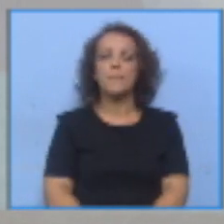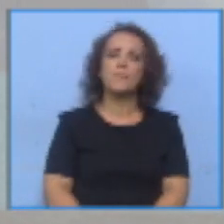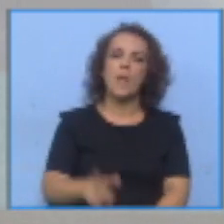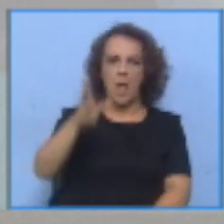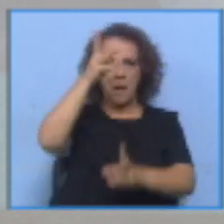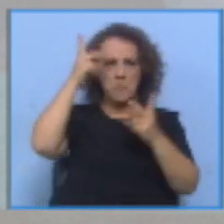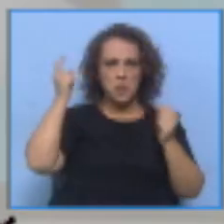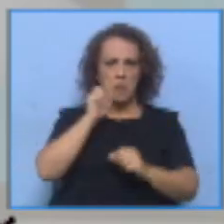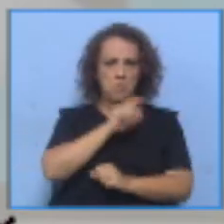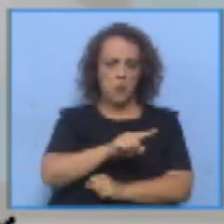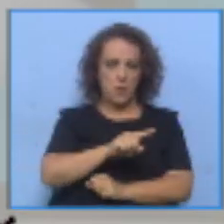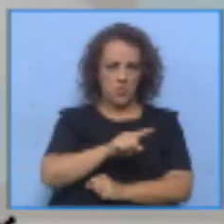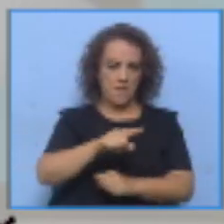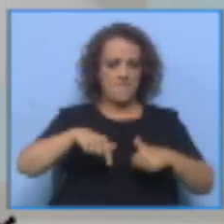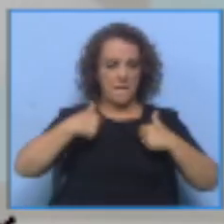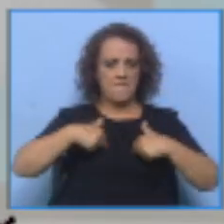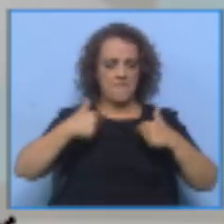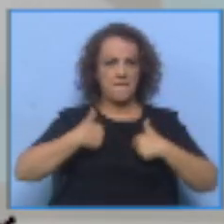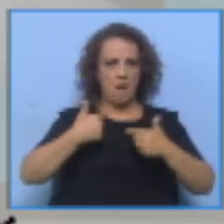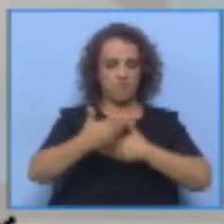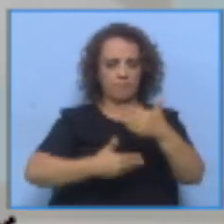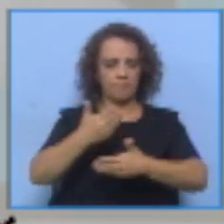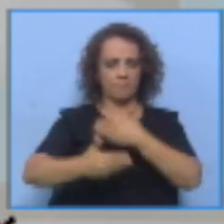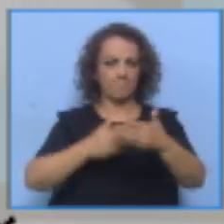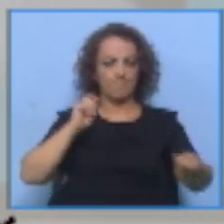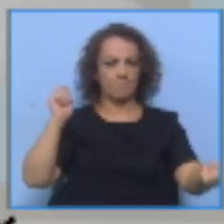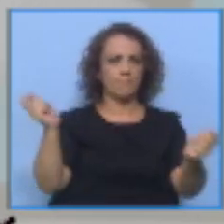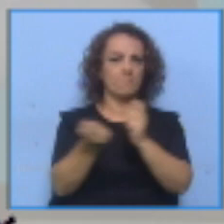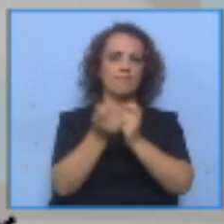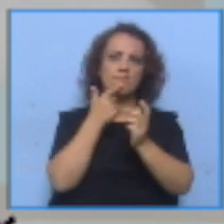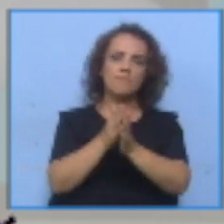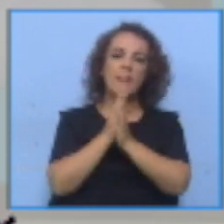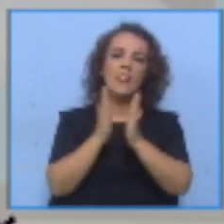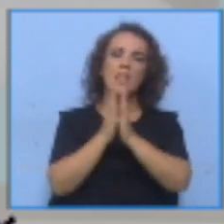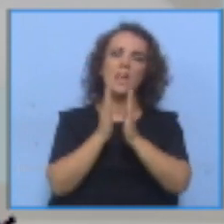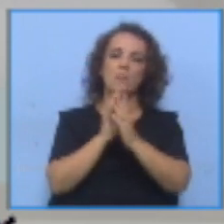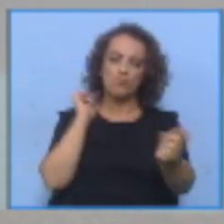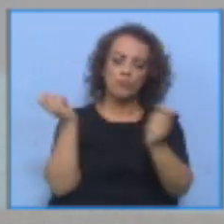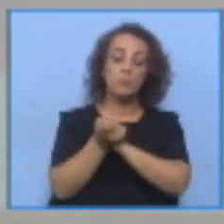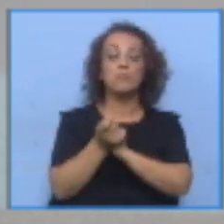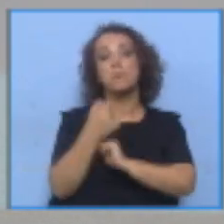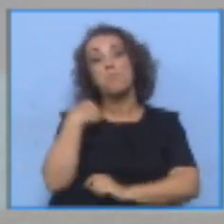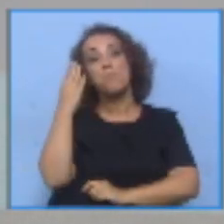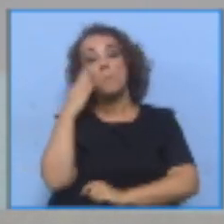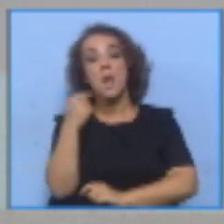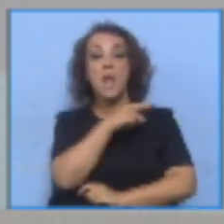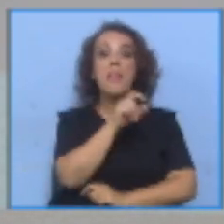pode estar na linha da frente de uma renovação que muitas vezes se pede para toda a Igreja? Eu penso que pode ser um exemplo. Não